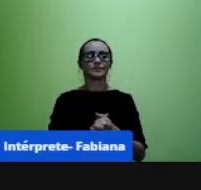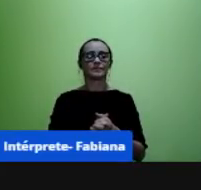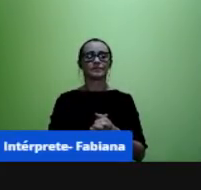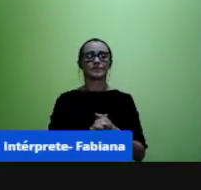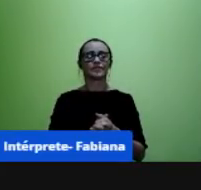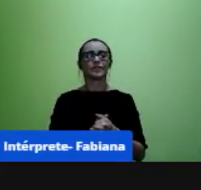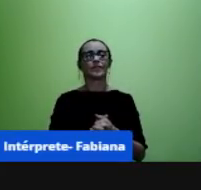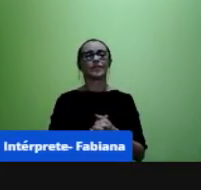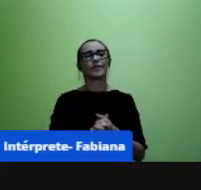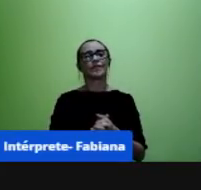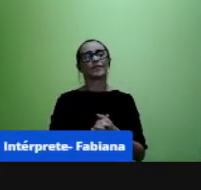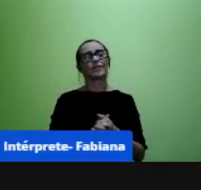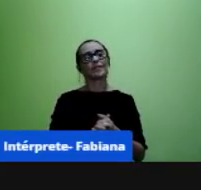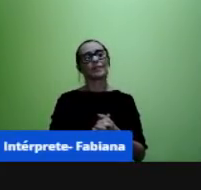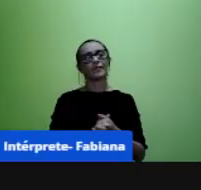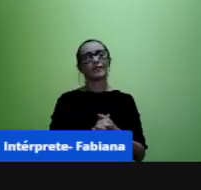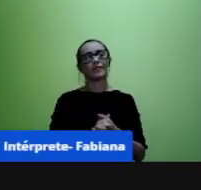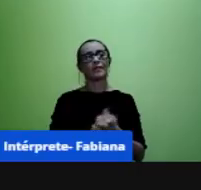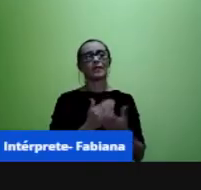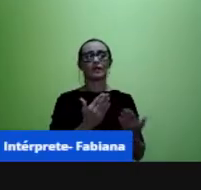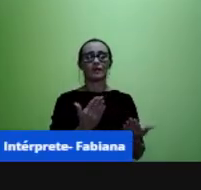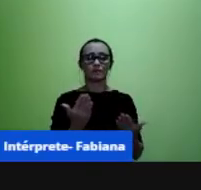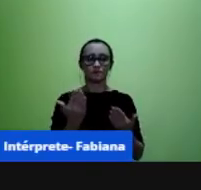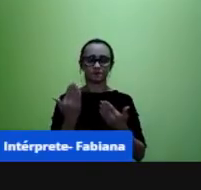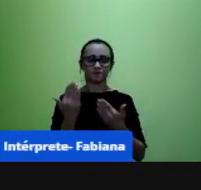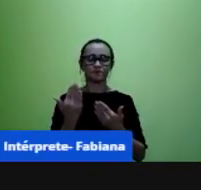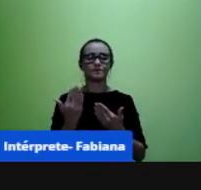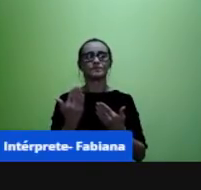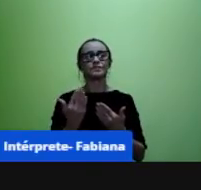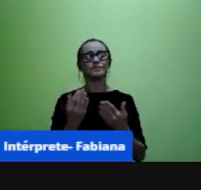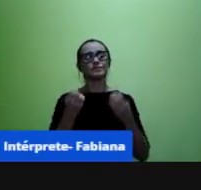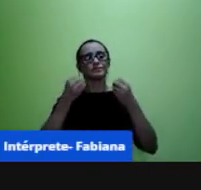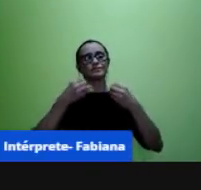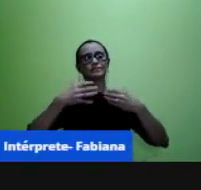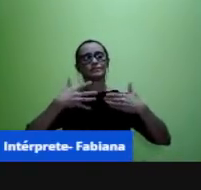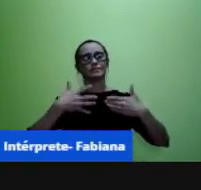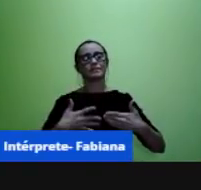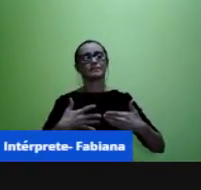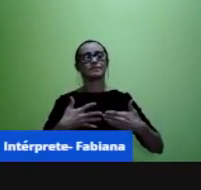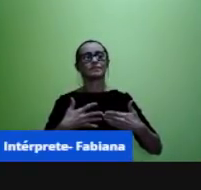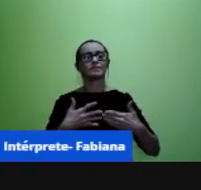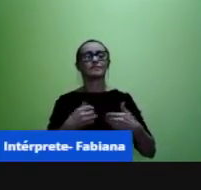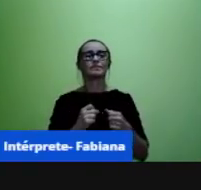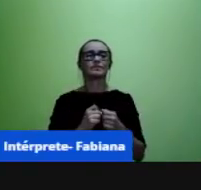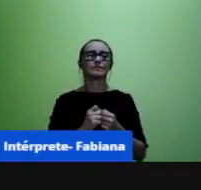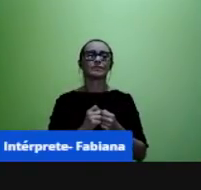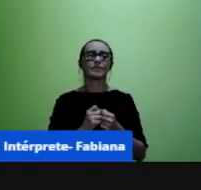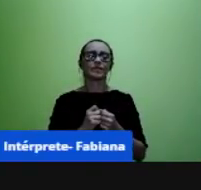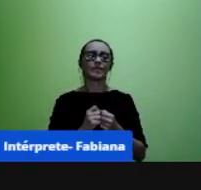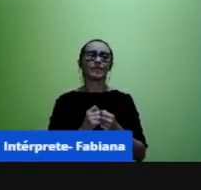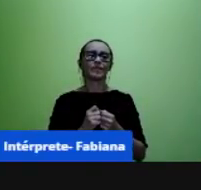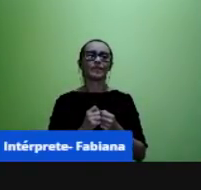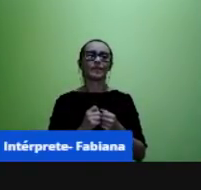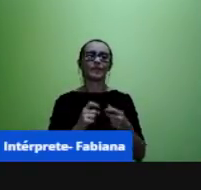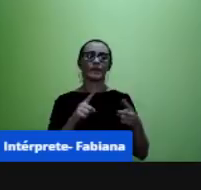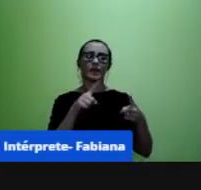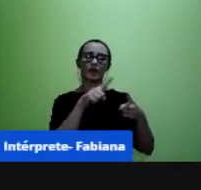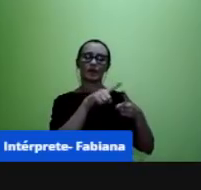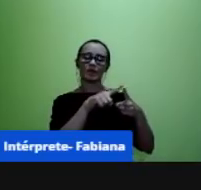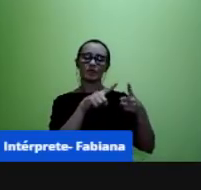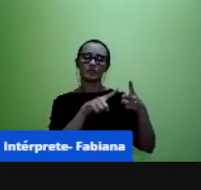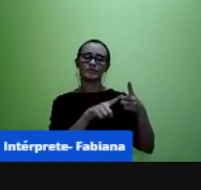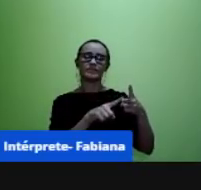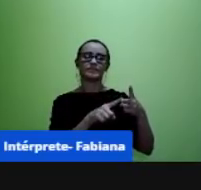Bom, o próximo slide, nós vamos falar então os dois tipos de